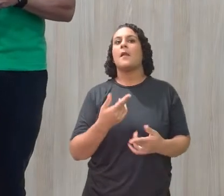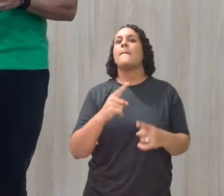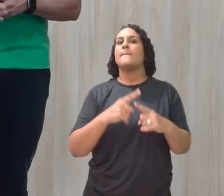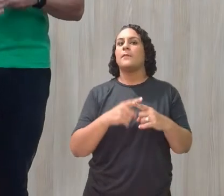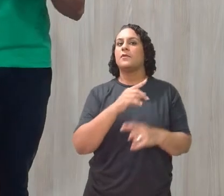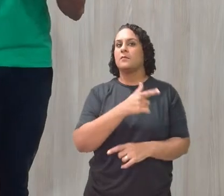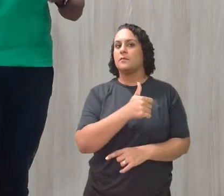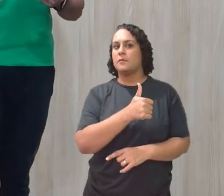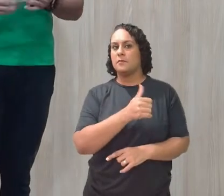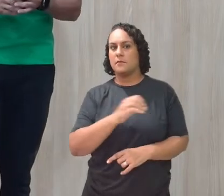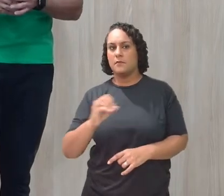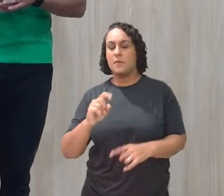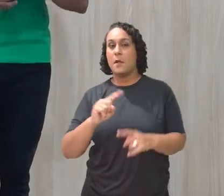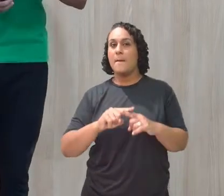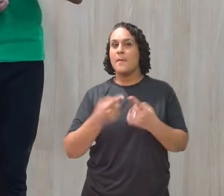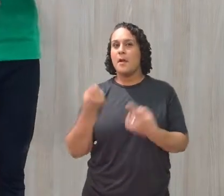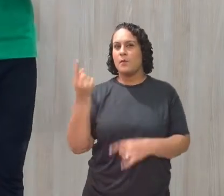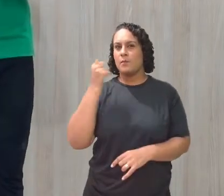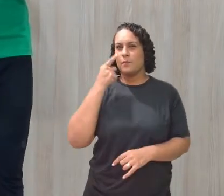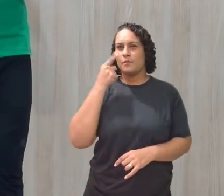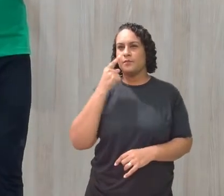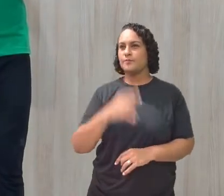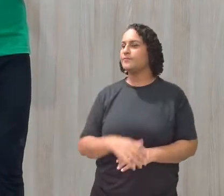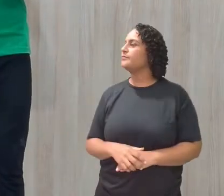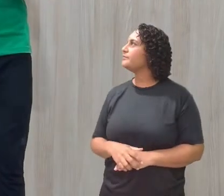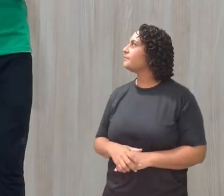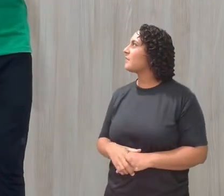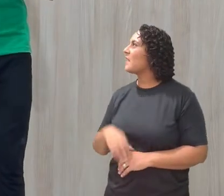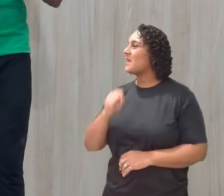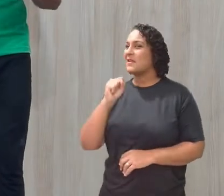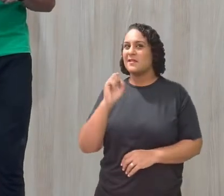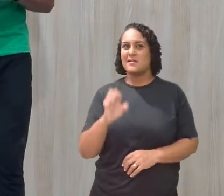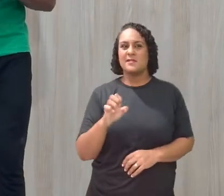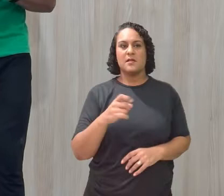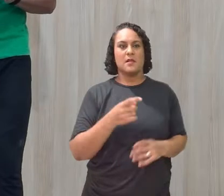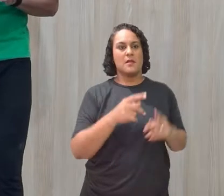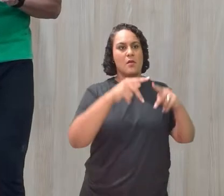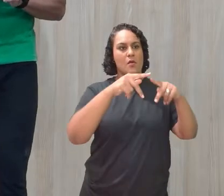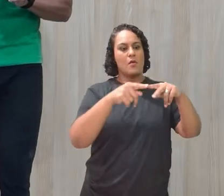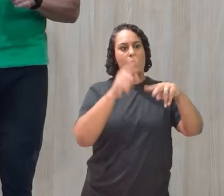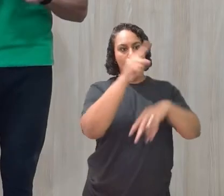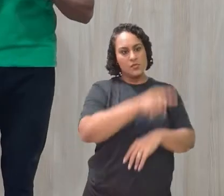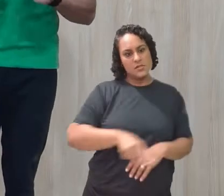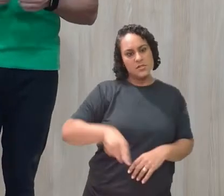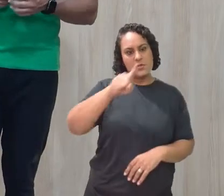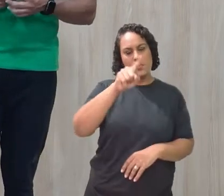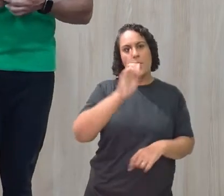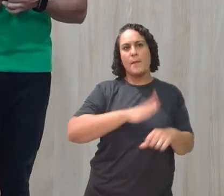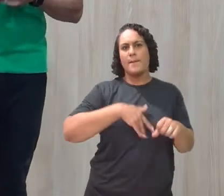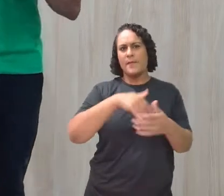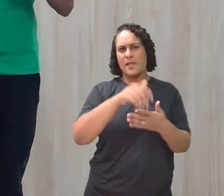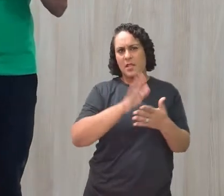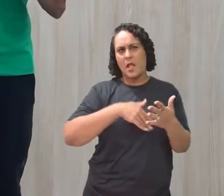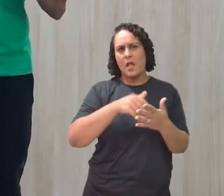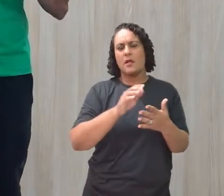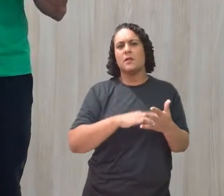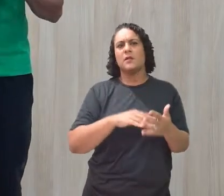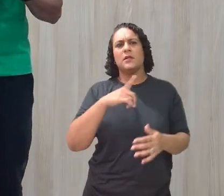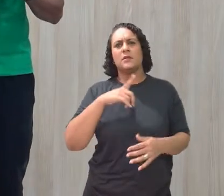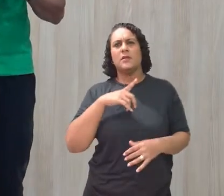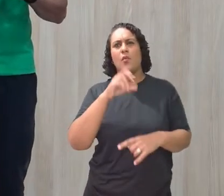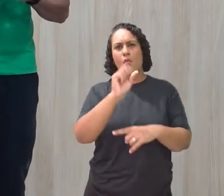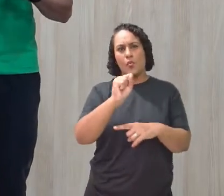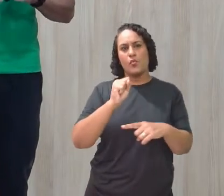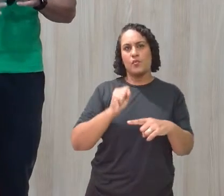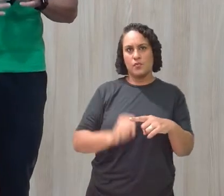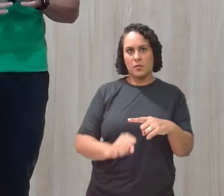100. Mas preste atenção, se eu tenho todo o círculo aí pintadinho, eu não teria, por exemplo,